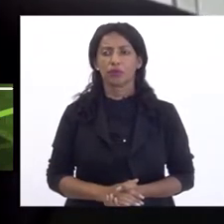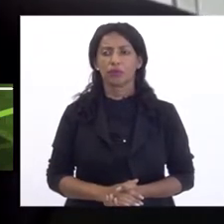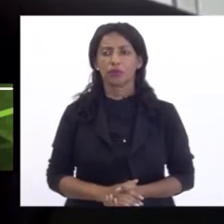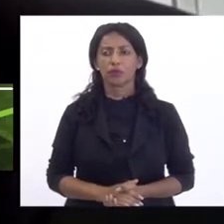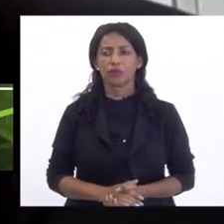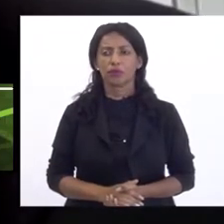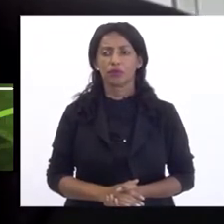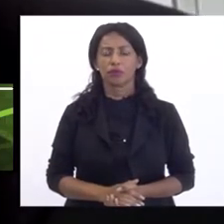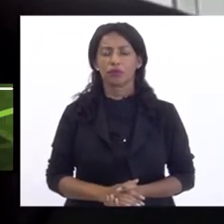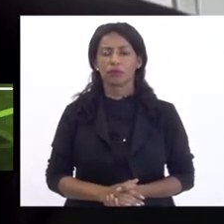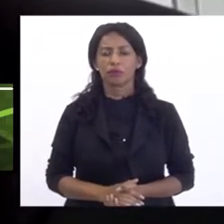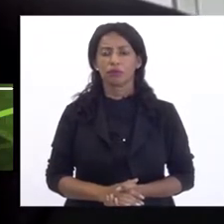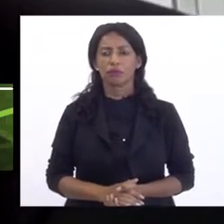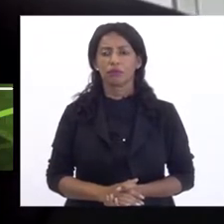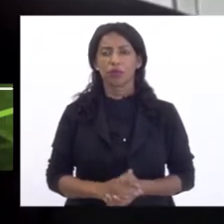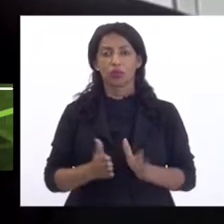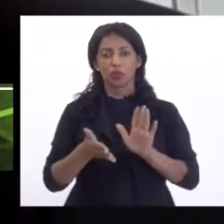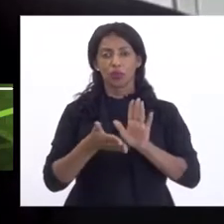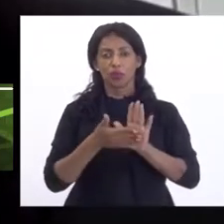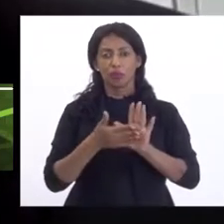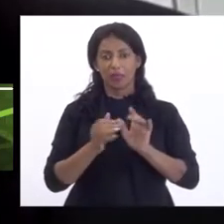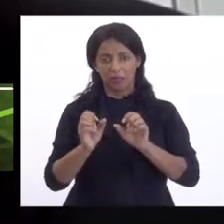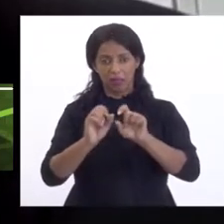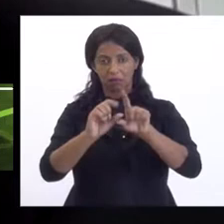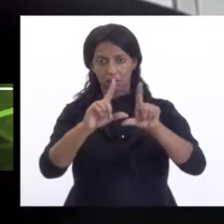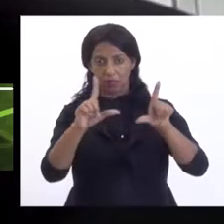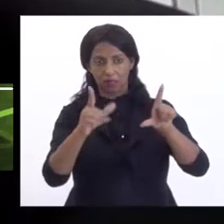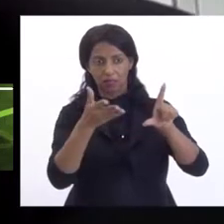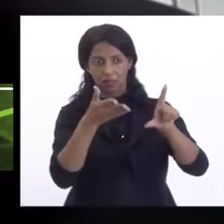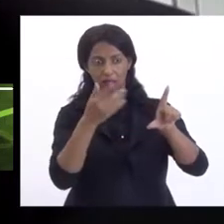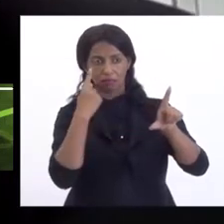aqui, né? Estou aqui com o parecer aberto, inclusive, né?